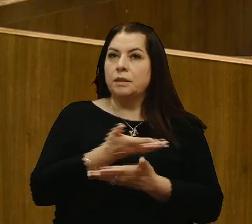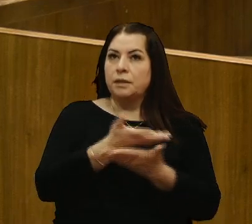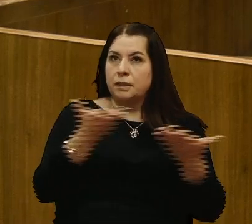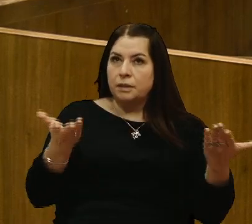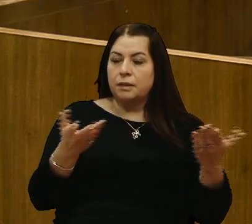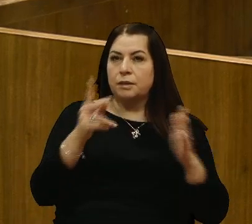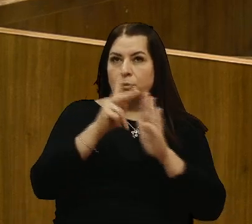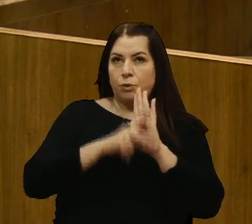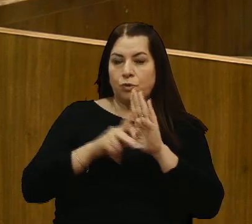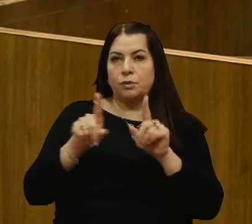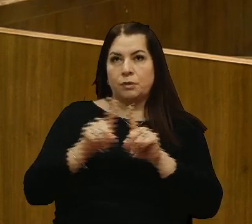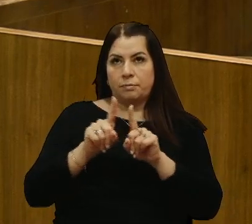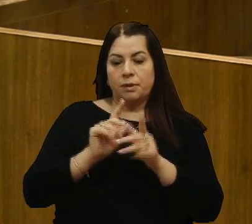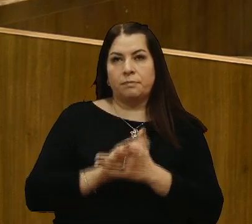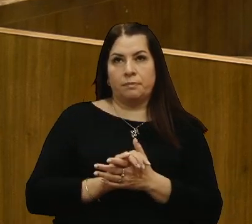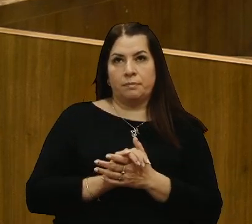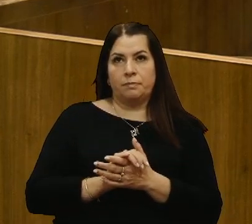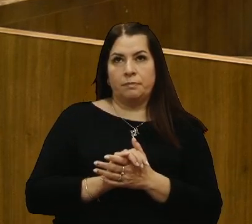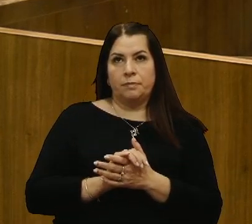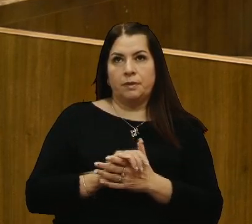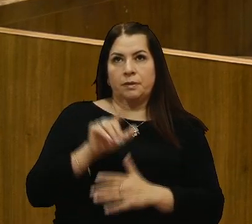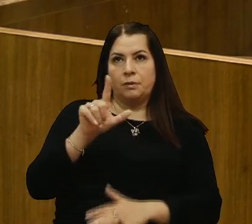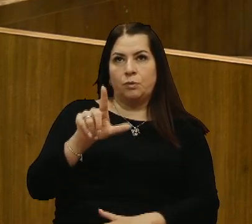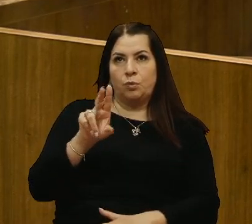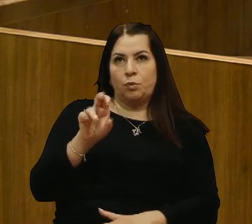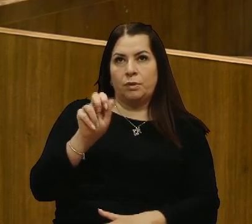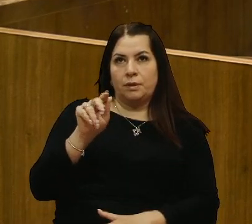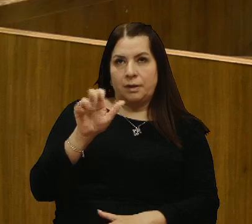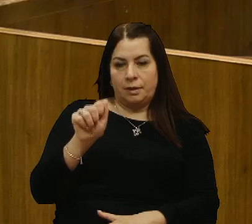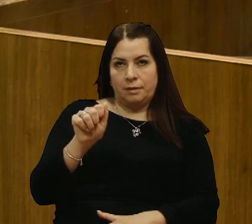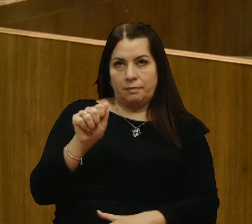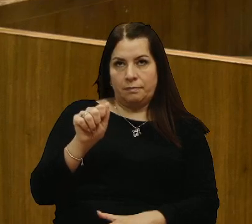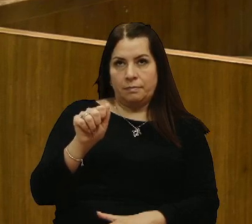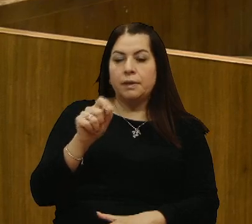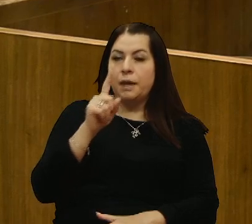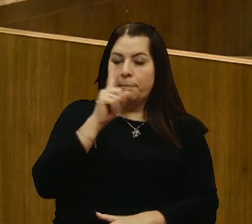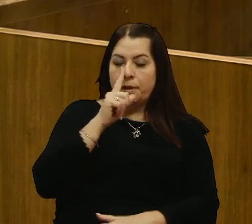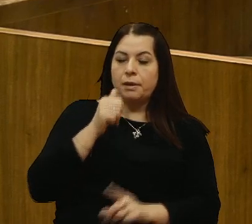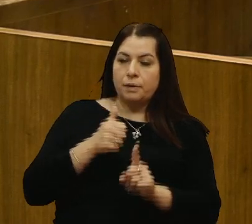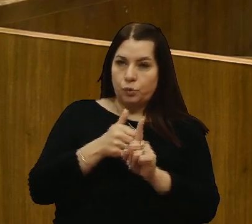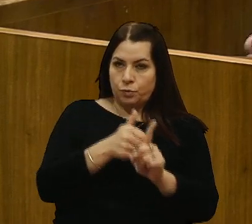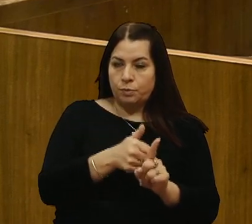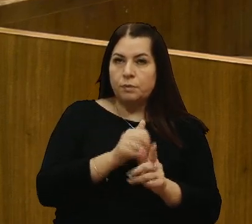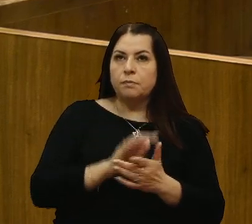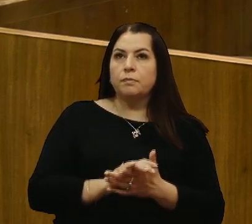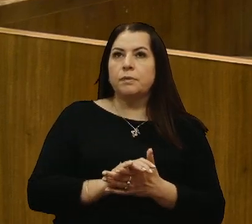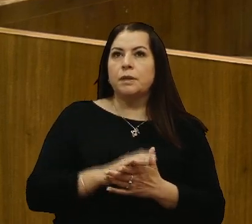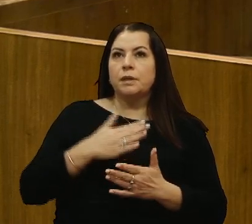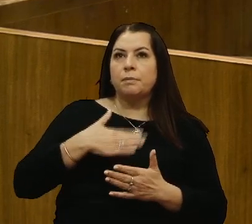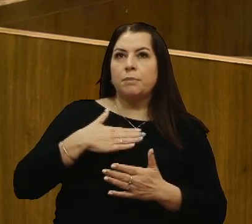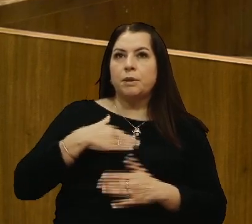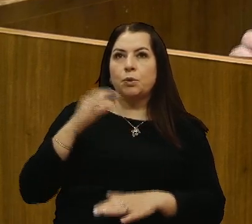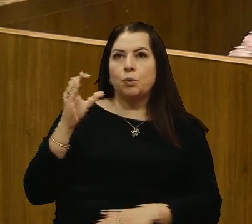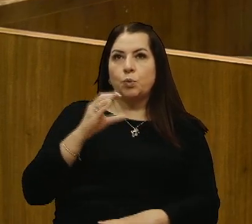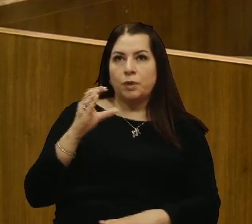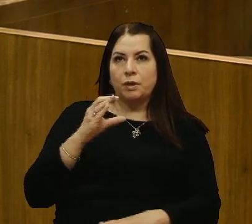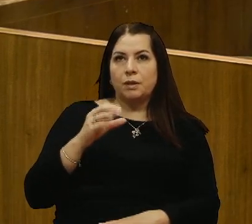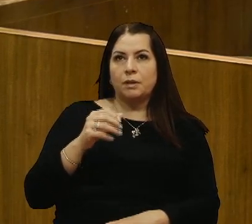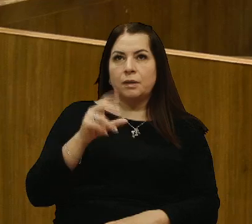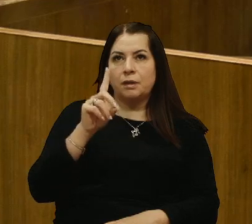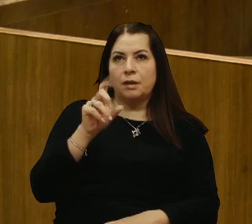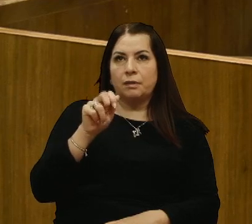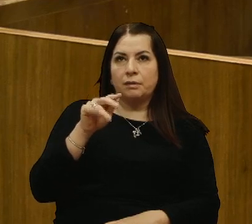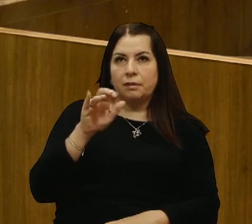esse projeto também a Luciana Slaviero, que é uma mãe atípica, e a minha cunhada,